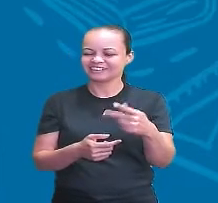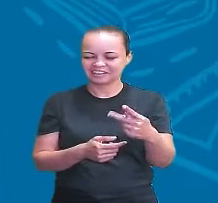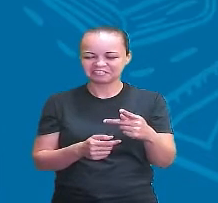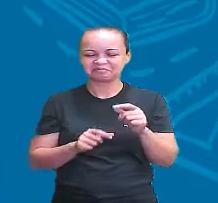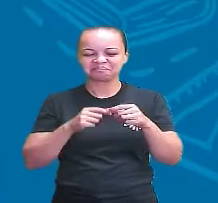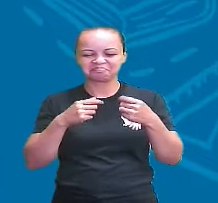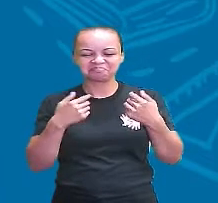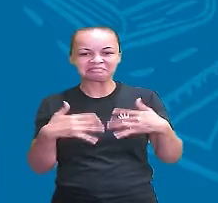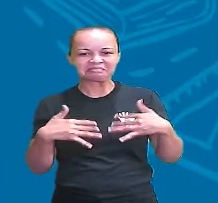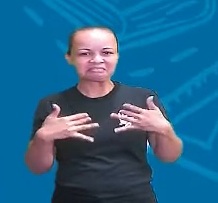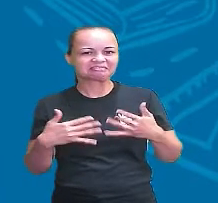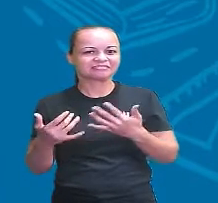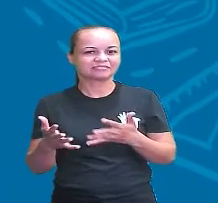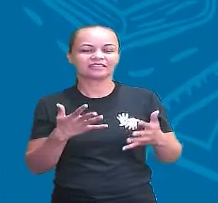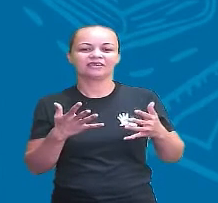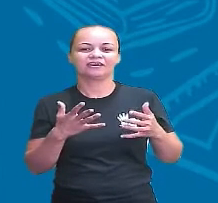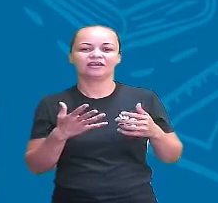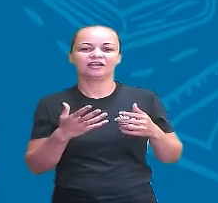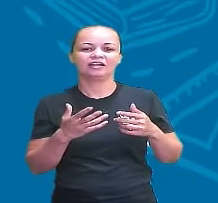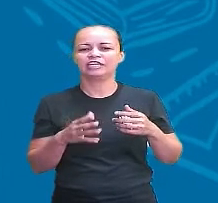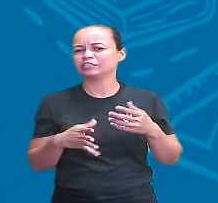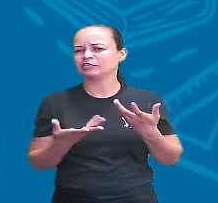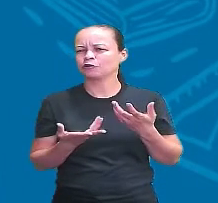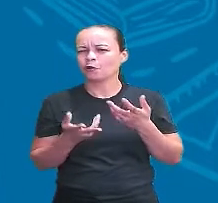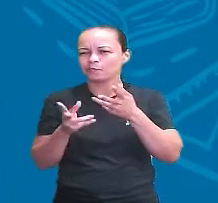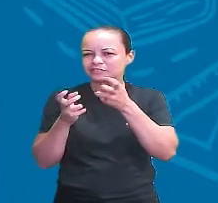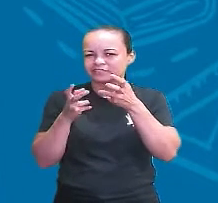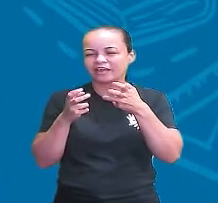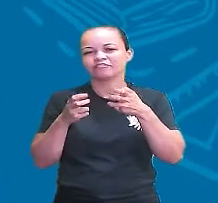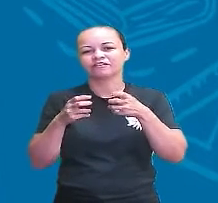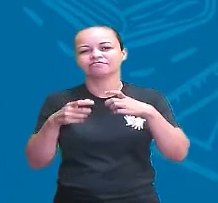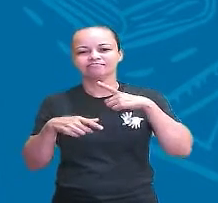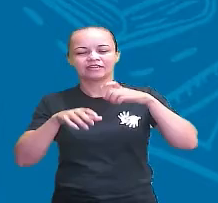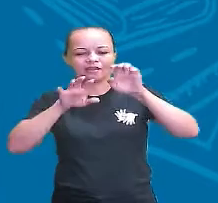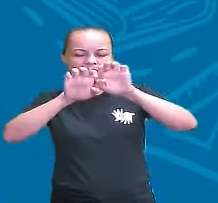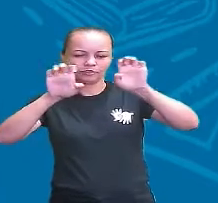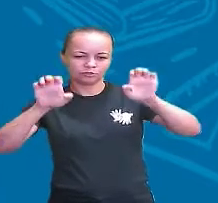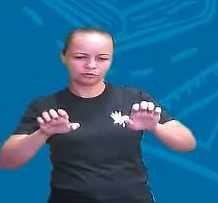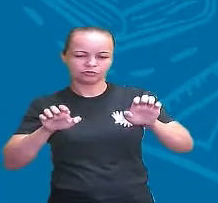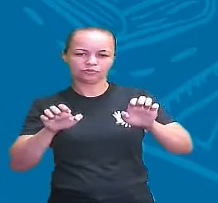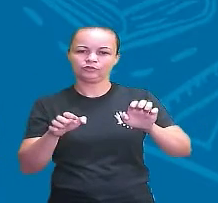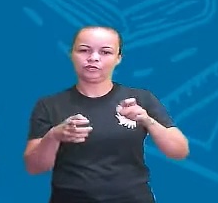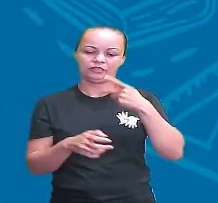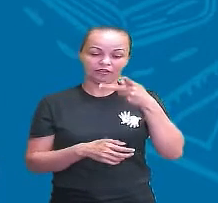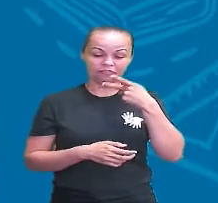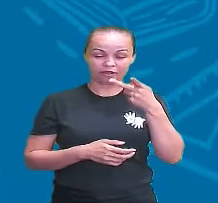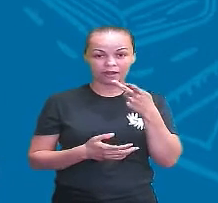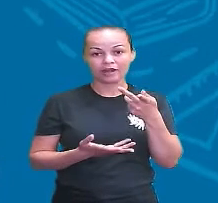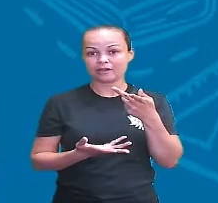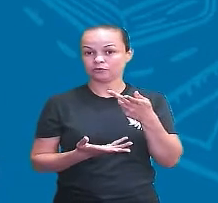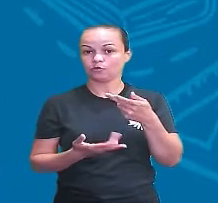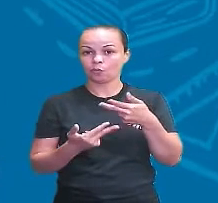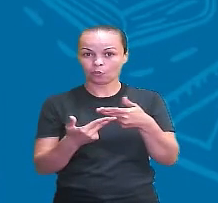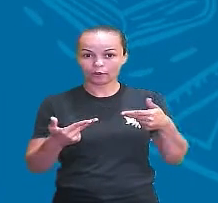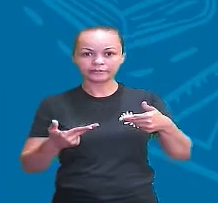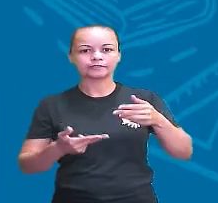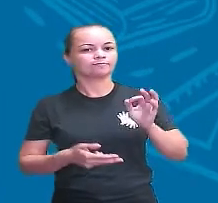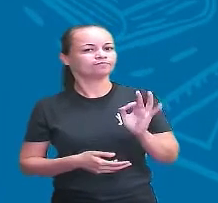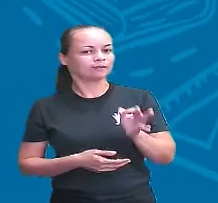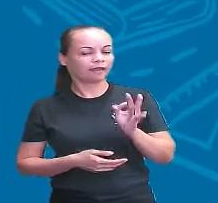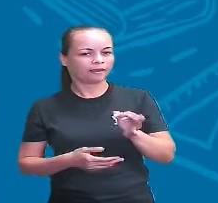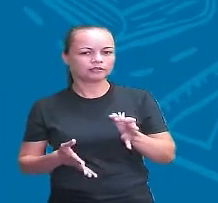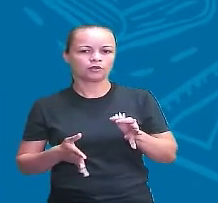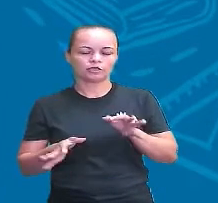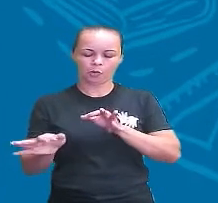coisa. Então, gente, nota que eu tenho estrutura aí, ó, falando sobre algo que a gente tem certeza, que é